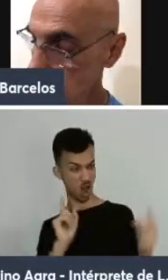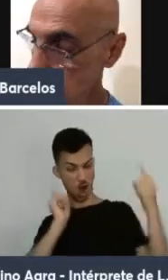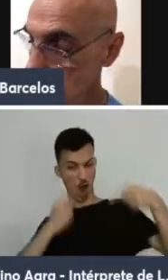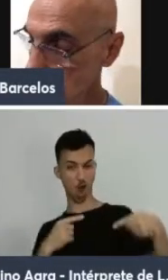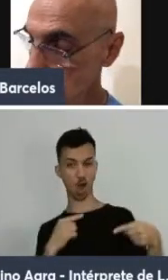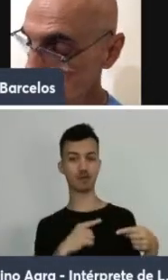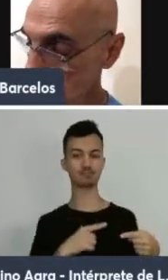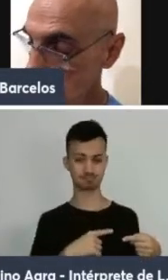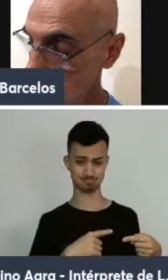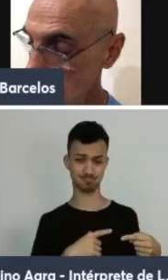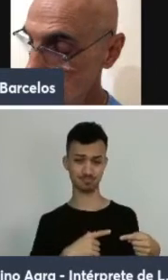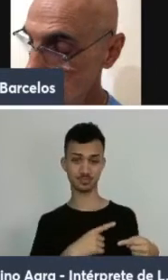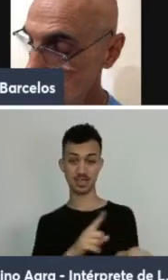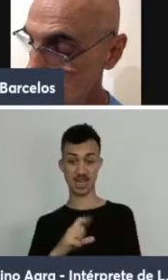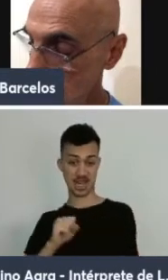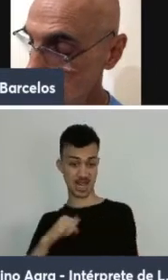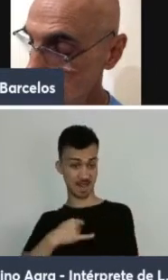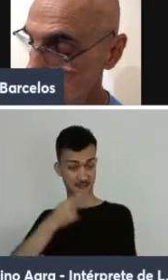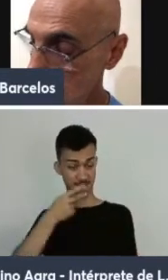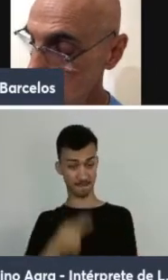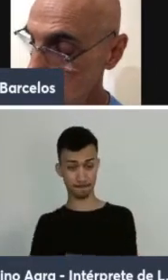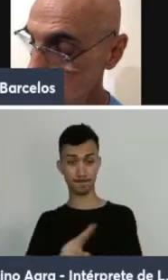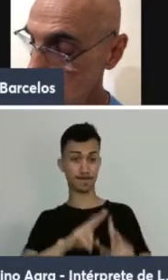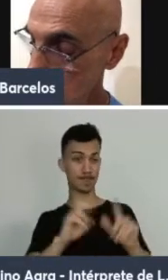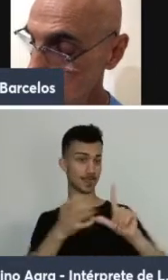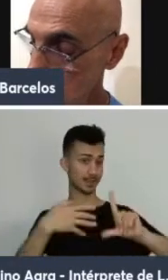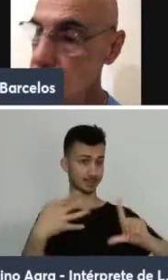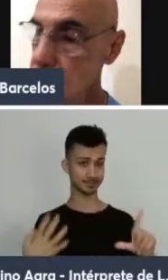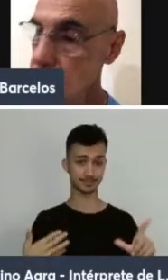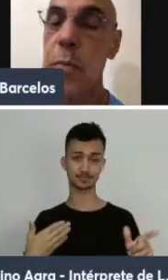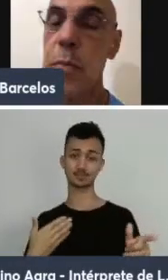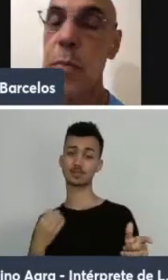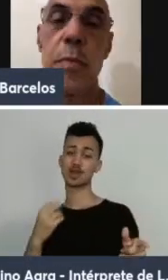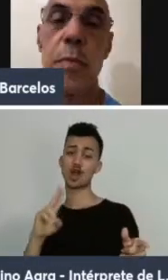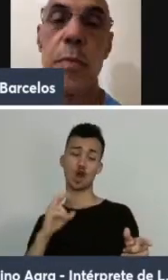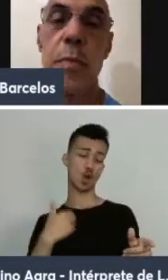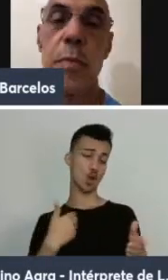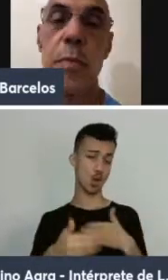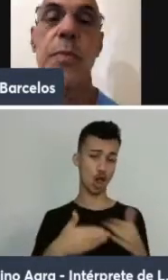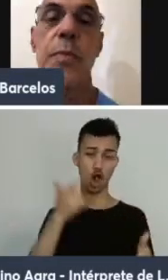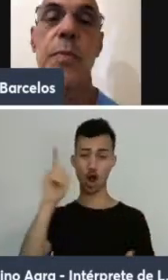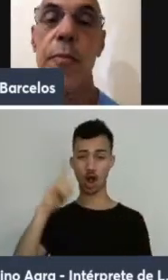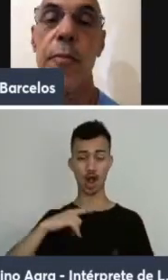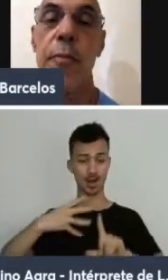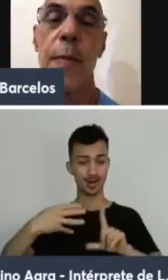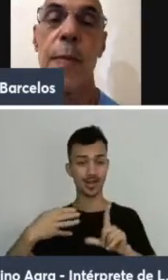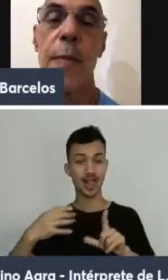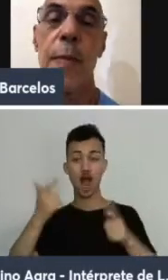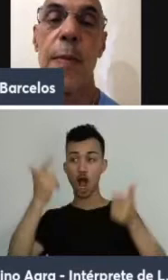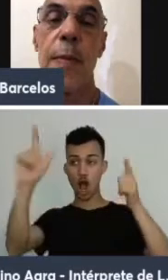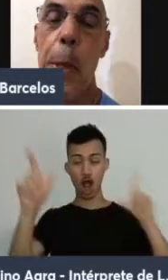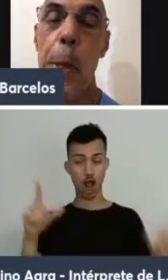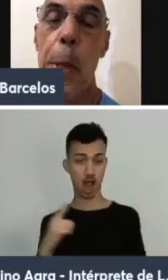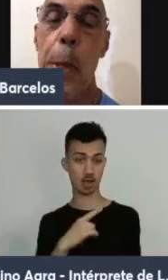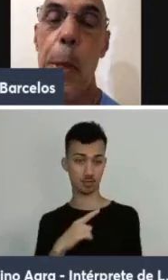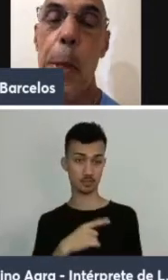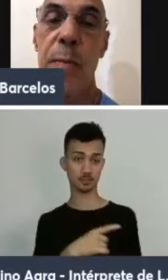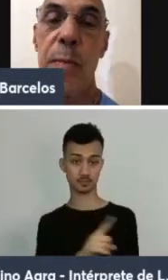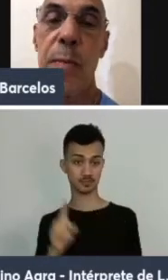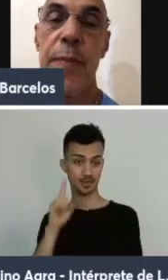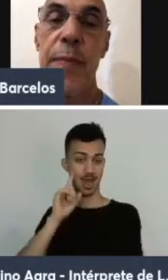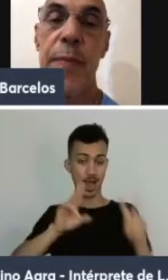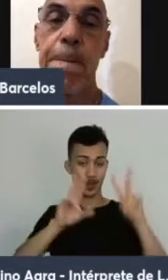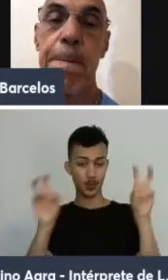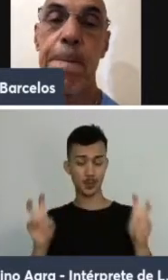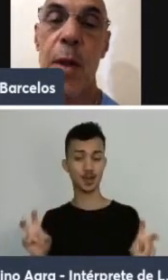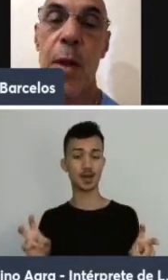que se você fala melhor sobre a homossexualidade, ou sobre LGBT, ou sobre todas as questões respeito às